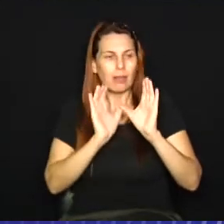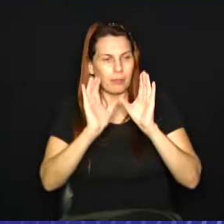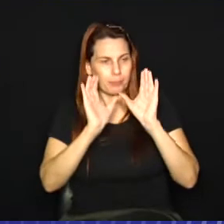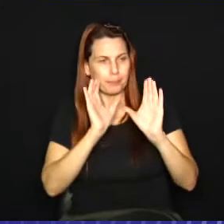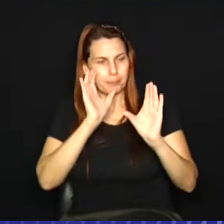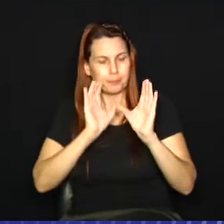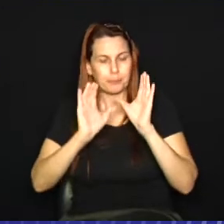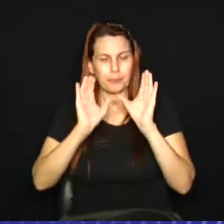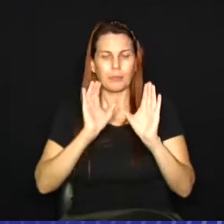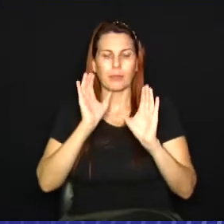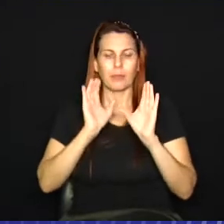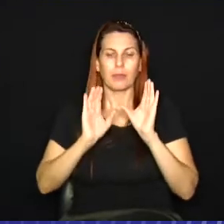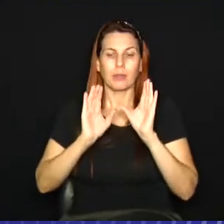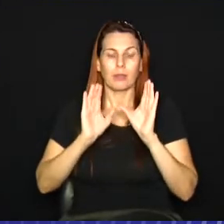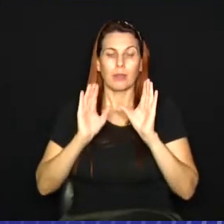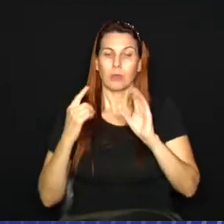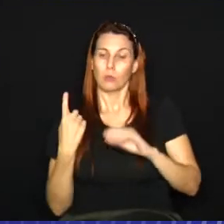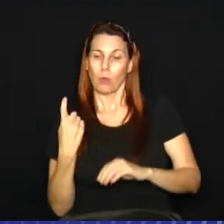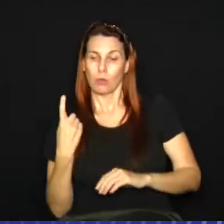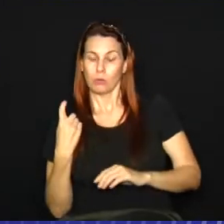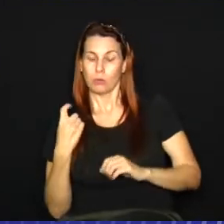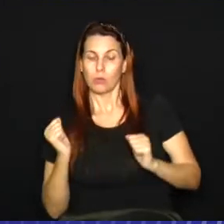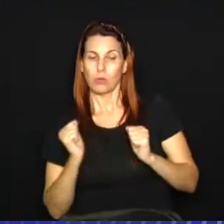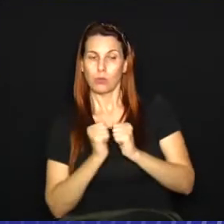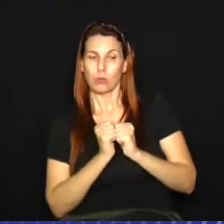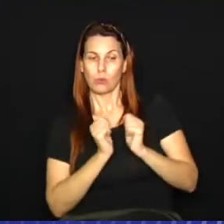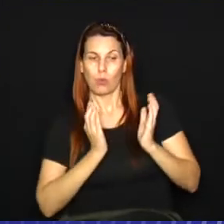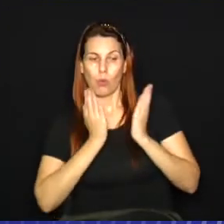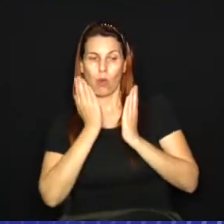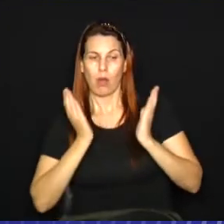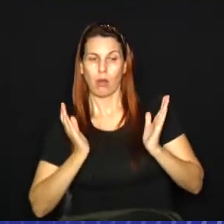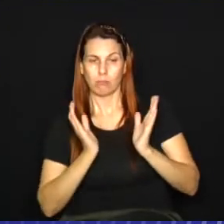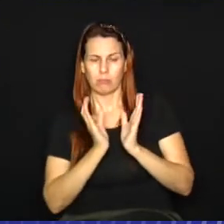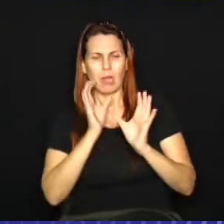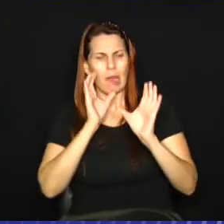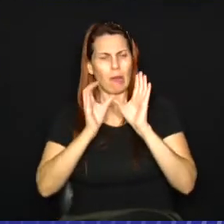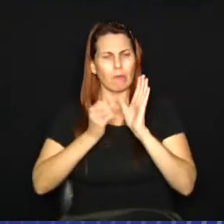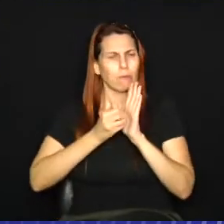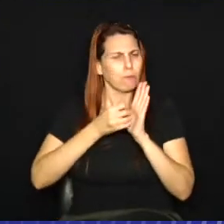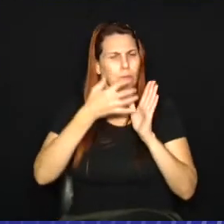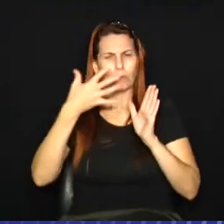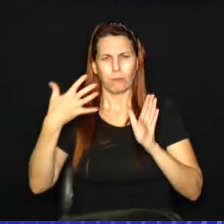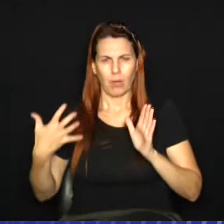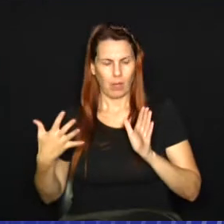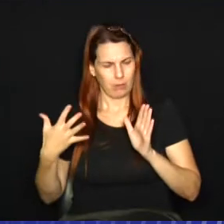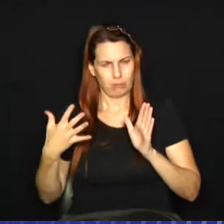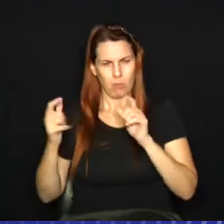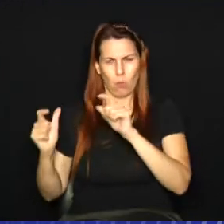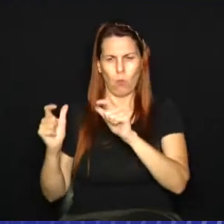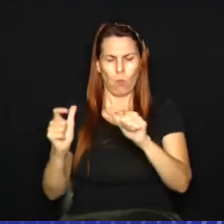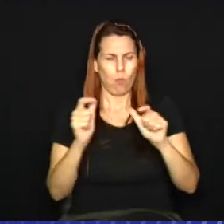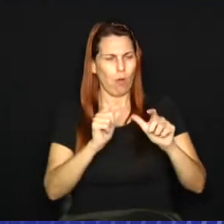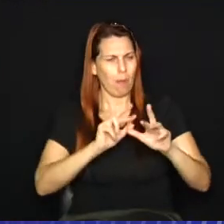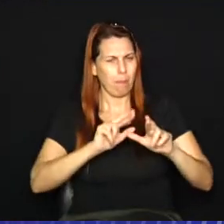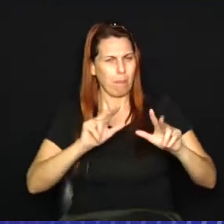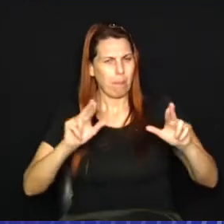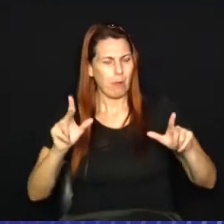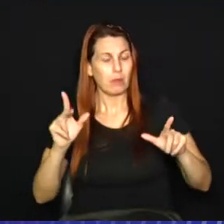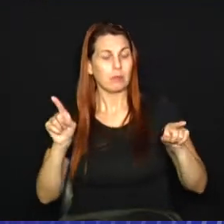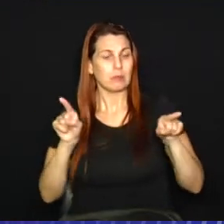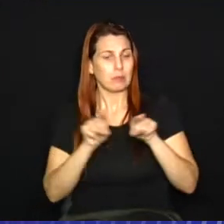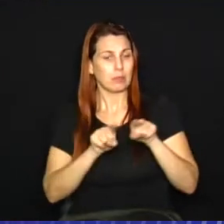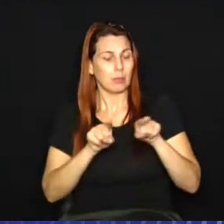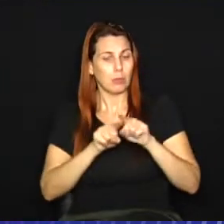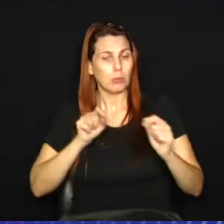tanto em coro como solista, cantou em diversos recitais, concertos, corais, em diversas realidades, chegando a cantar com